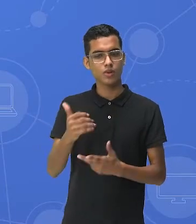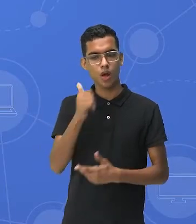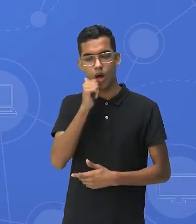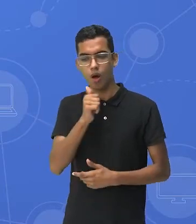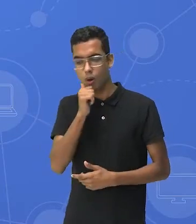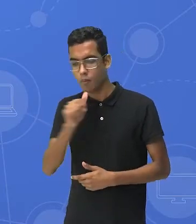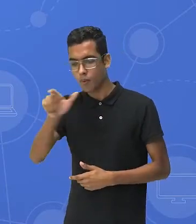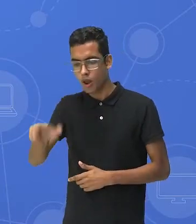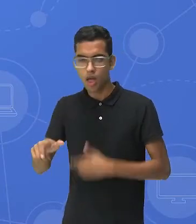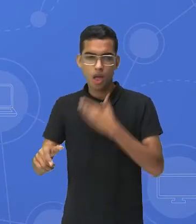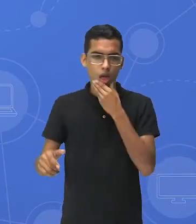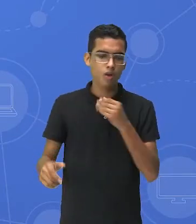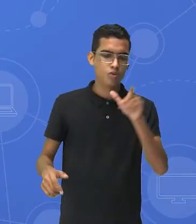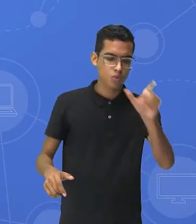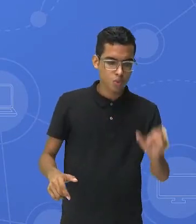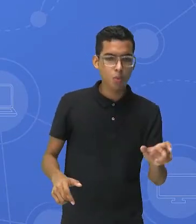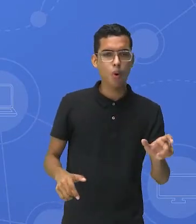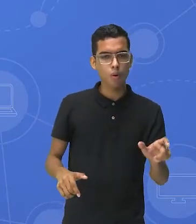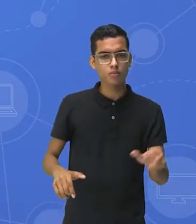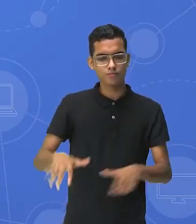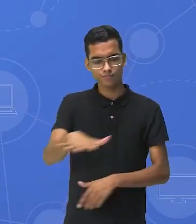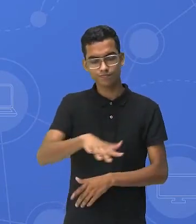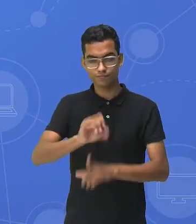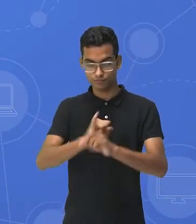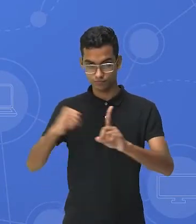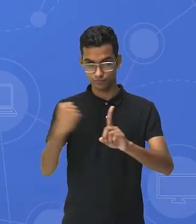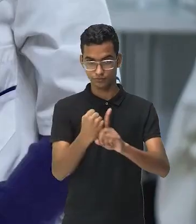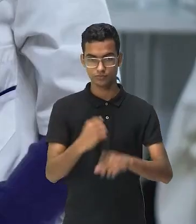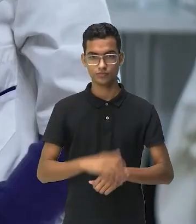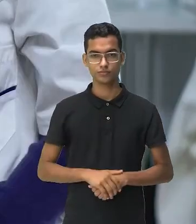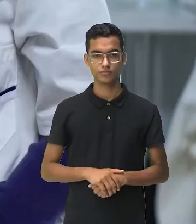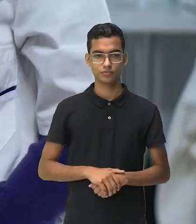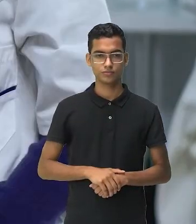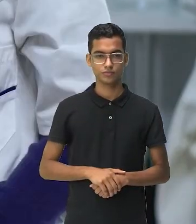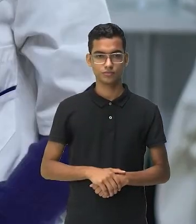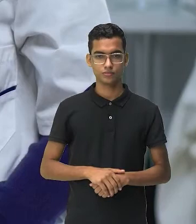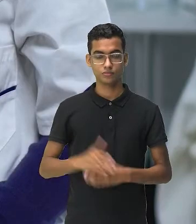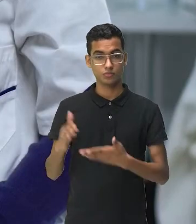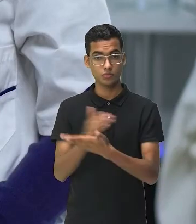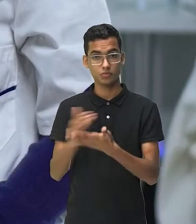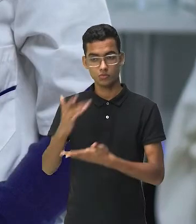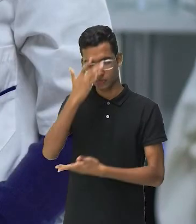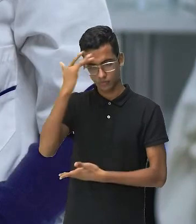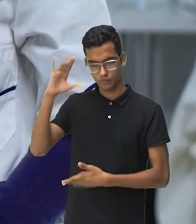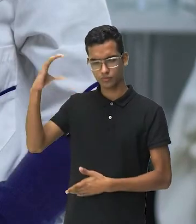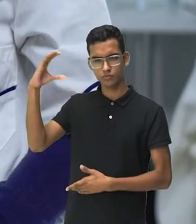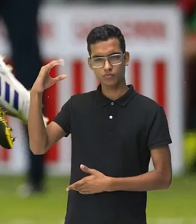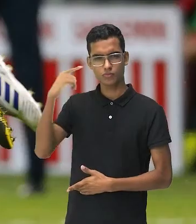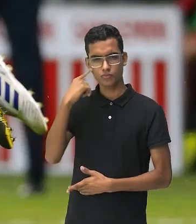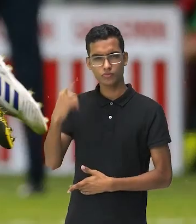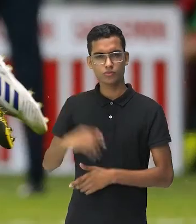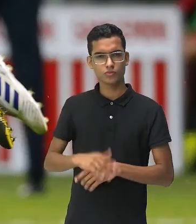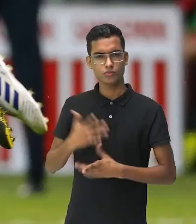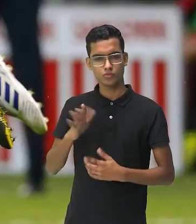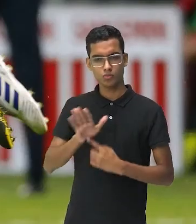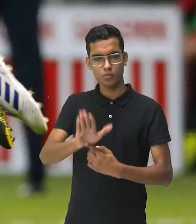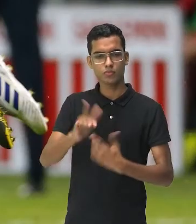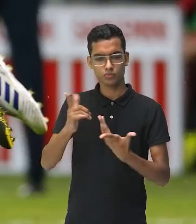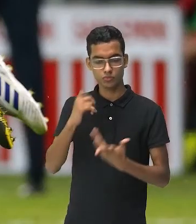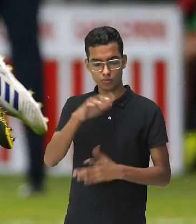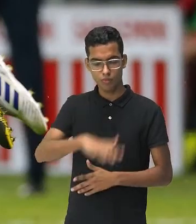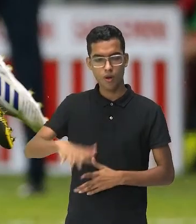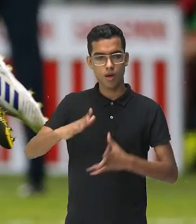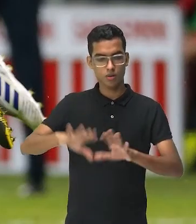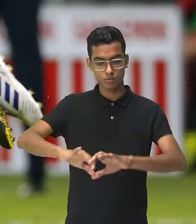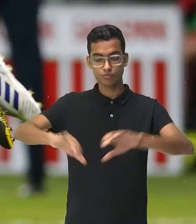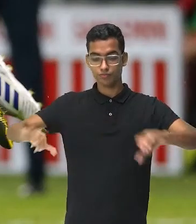da mulher, né, na sociedade. Vamos lá? Alguns cientistas dão sustentação à segregação entre homens e mulheres no